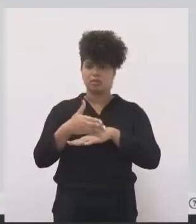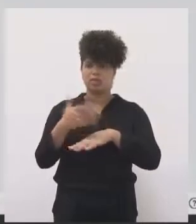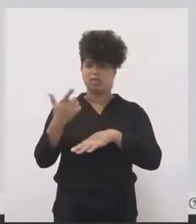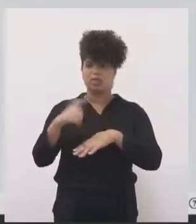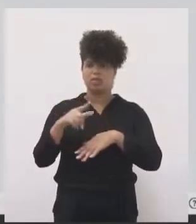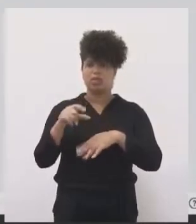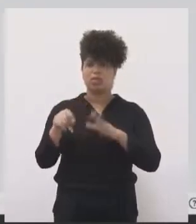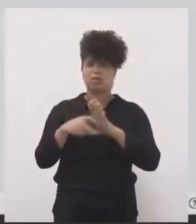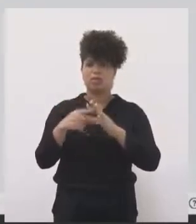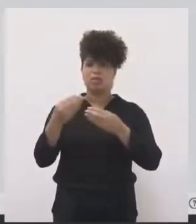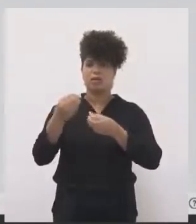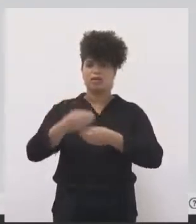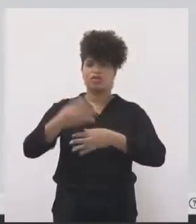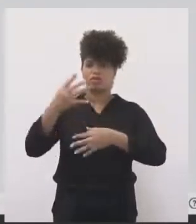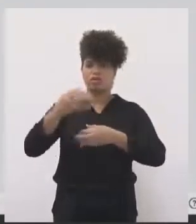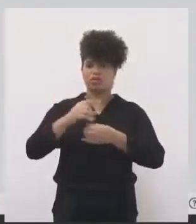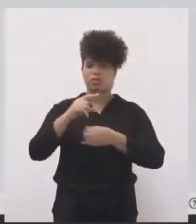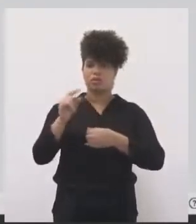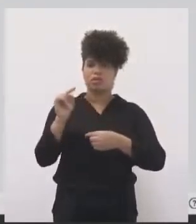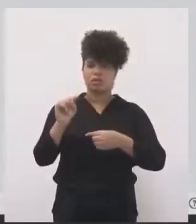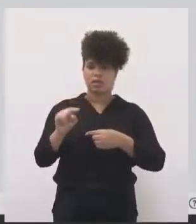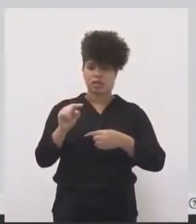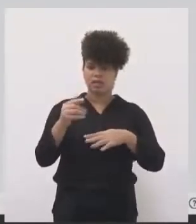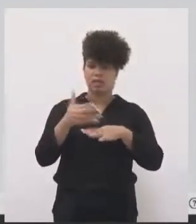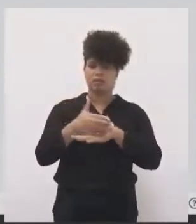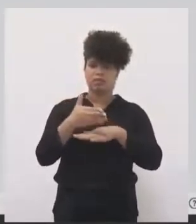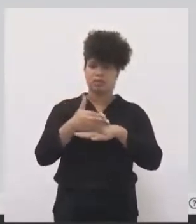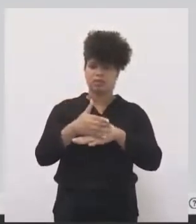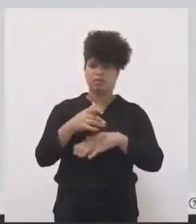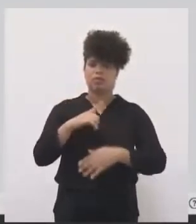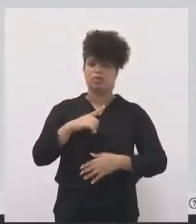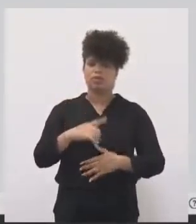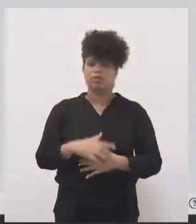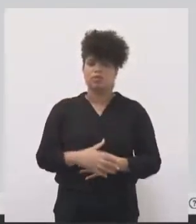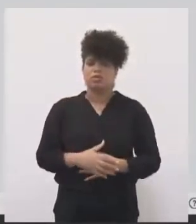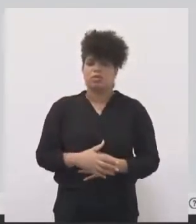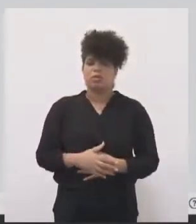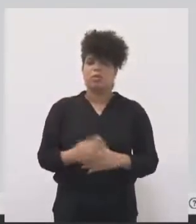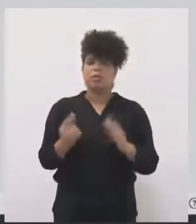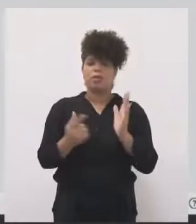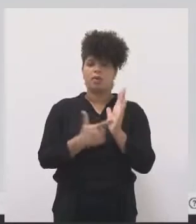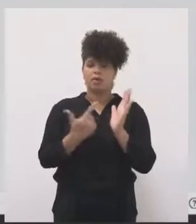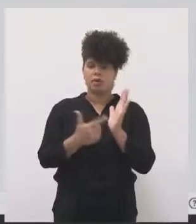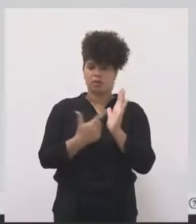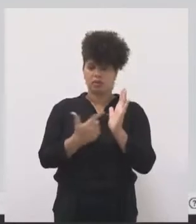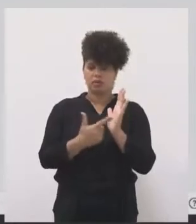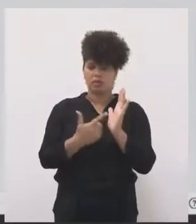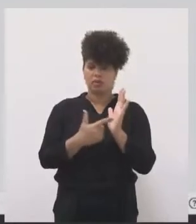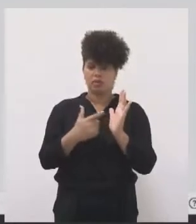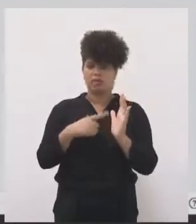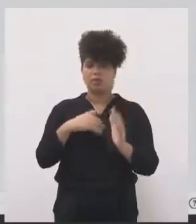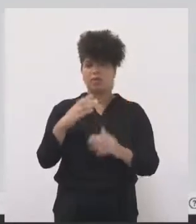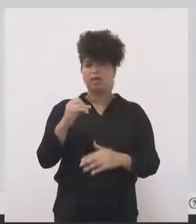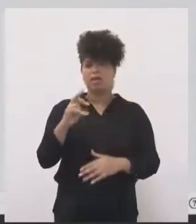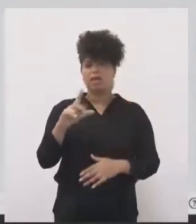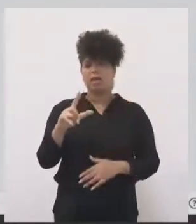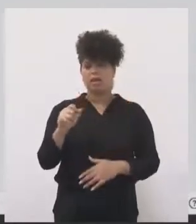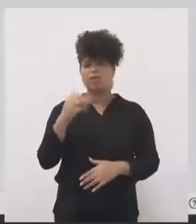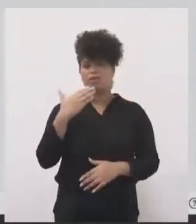aqui no chat, vocês podem clicar e vocês vão ter acesso aí a esse livrinho, né, digamos assim, que a Carla está